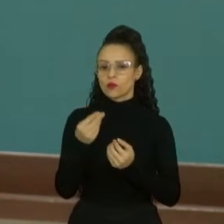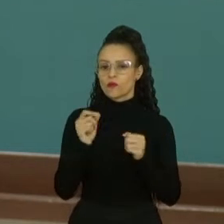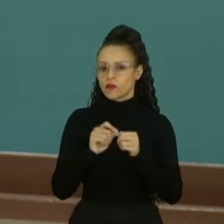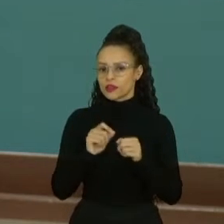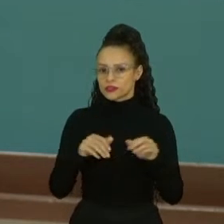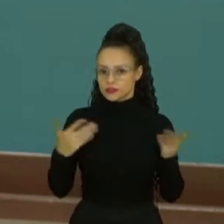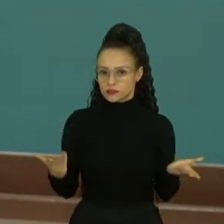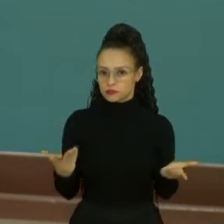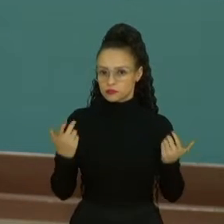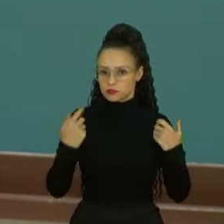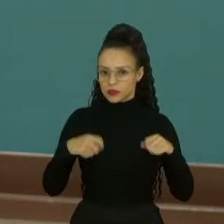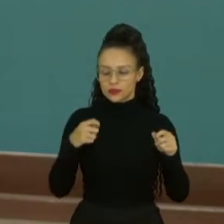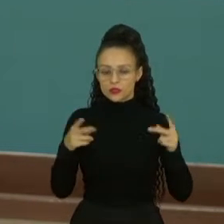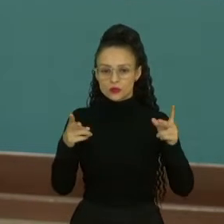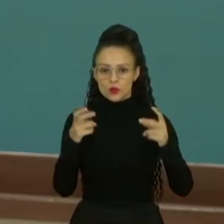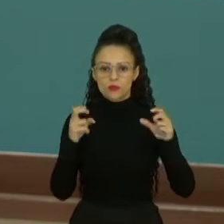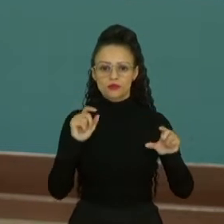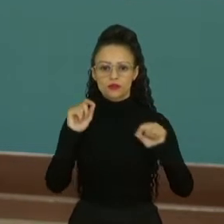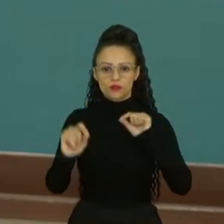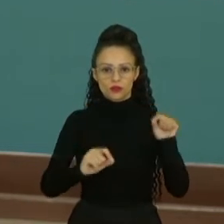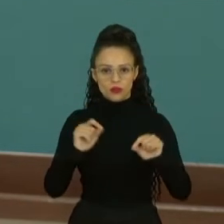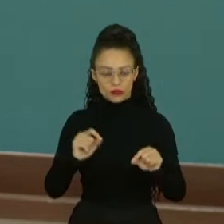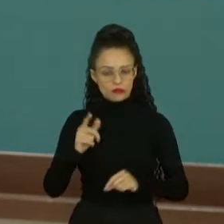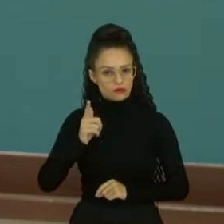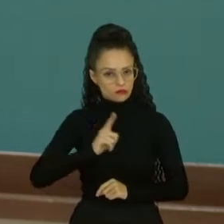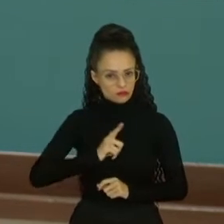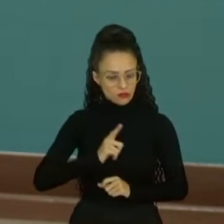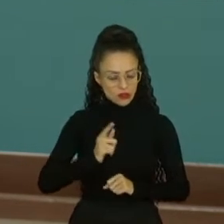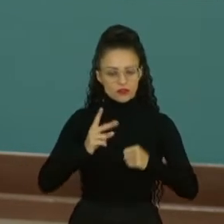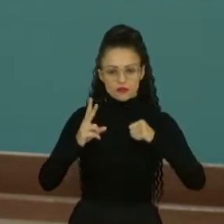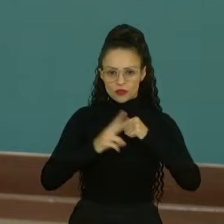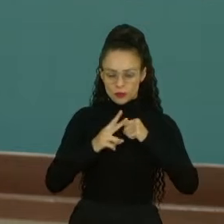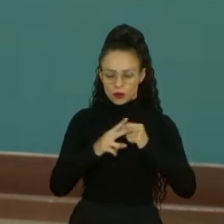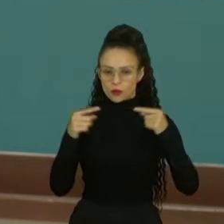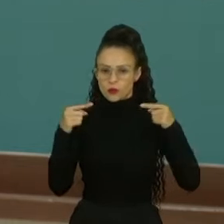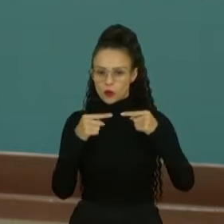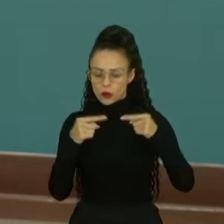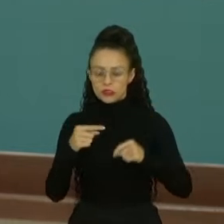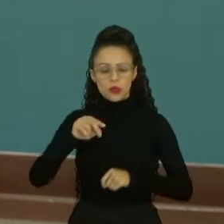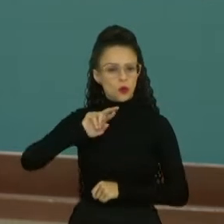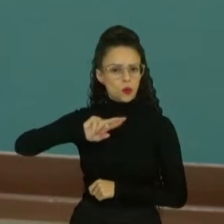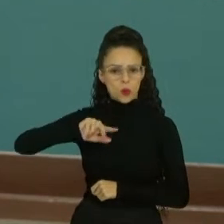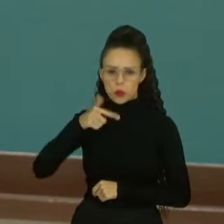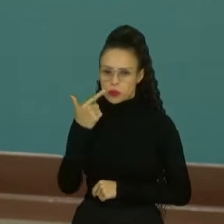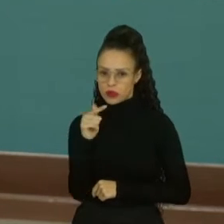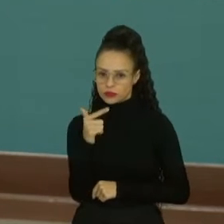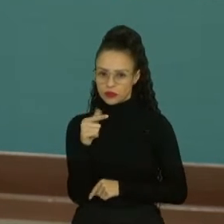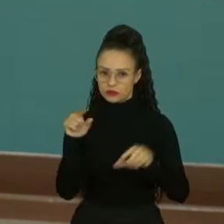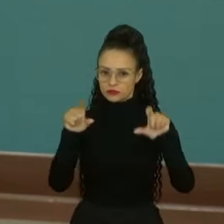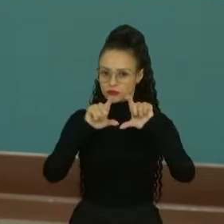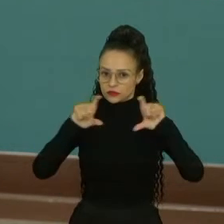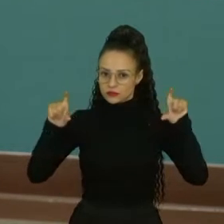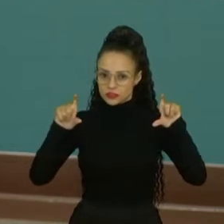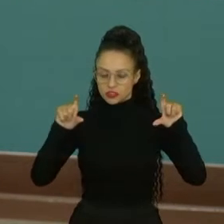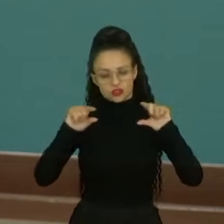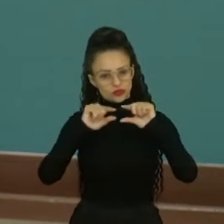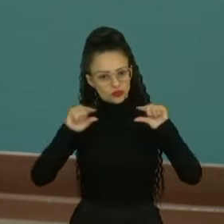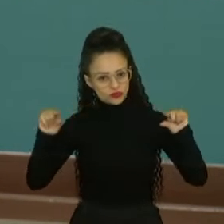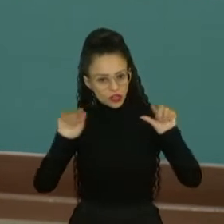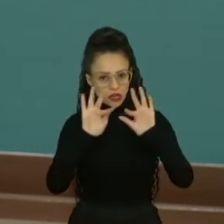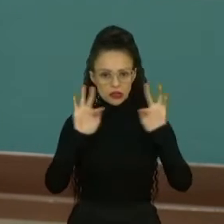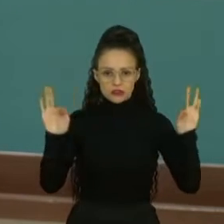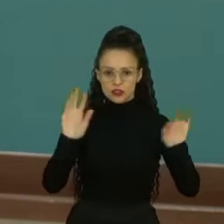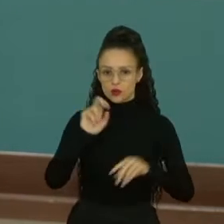maneira eu preciso observar para ver se existe concordância verbal ou não naquele trecho, naquela